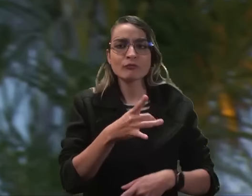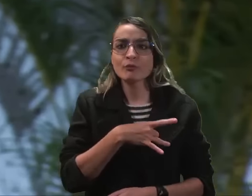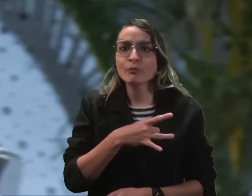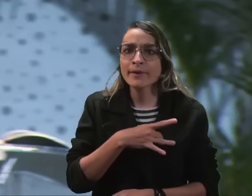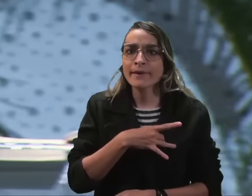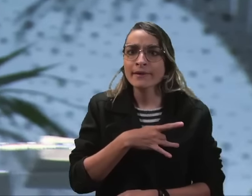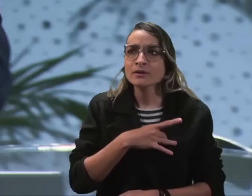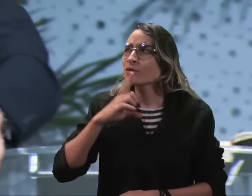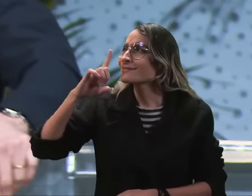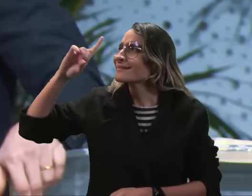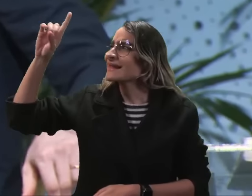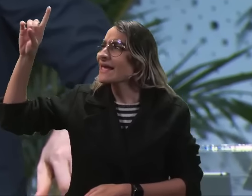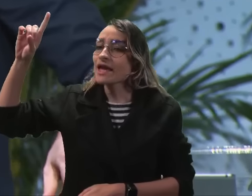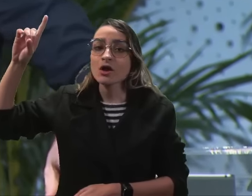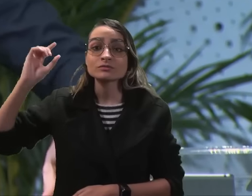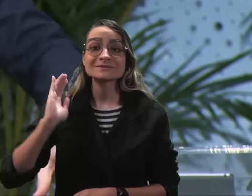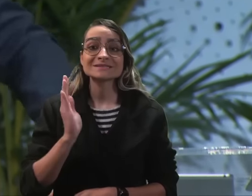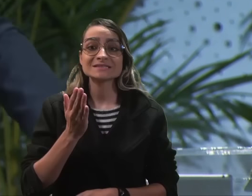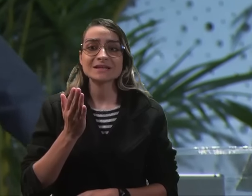libertado a eles